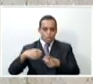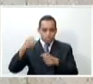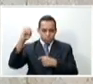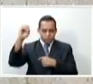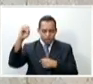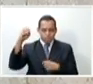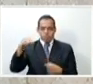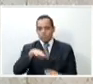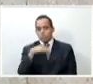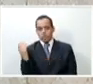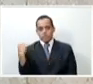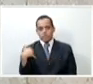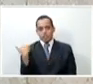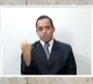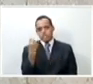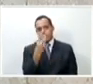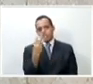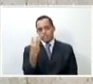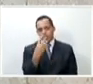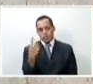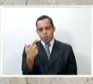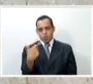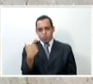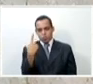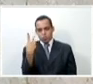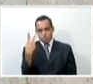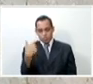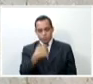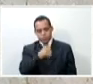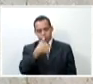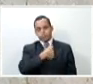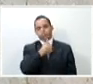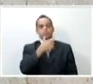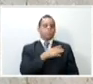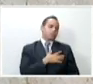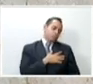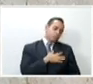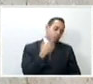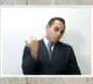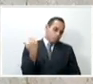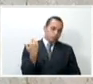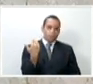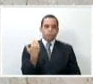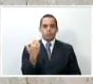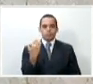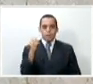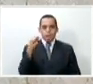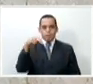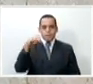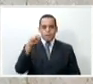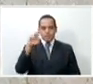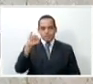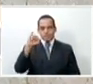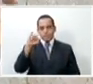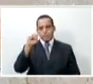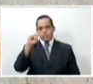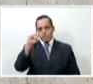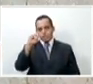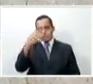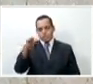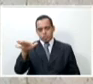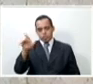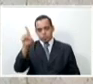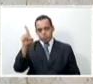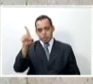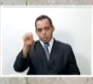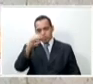veículo, 32 anos, 2 tiros no peito. Sargento Damasceno de Assis Santana, de São Vicente, para quem não sabe, a